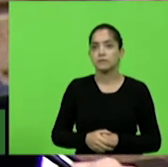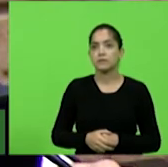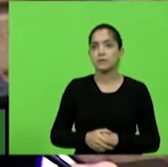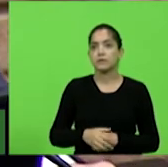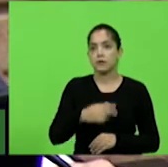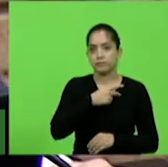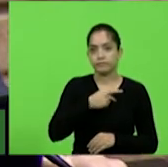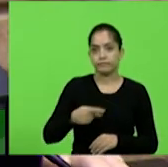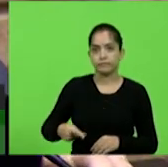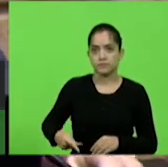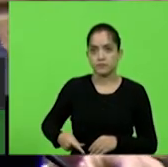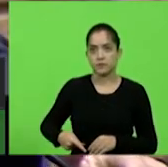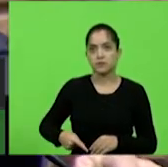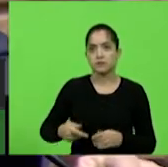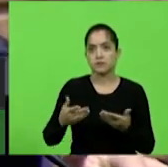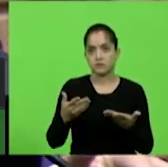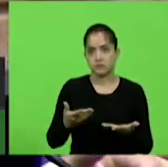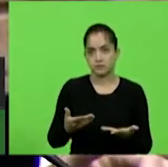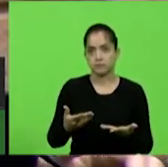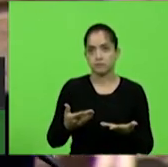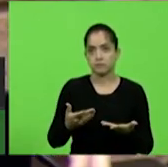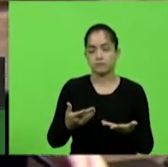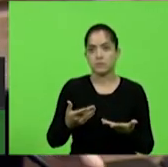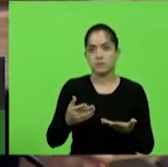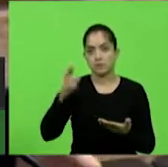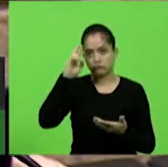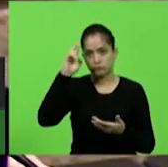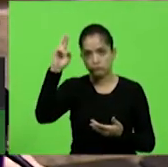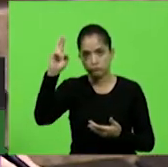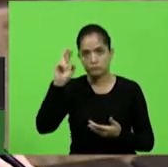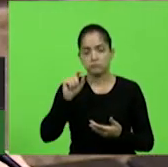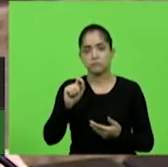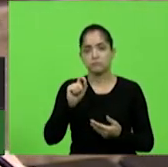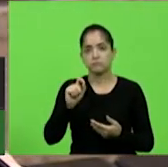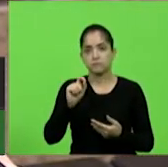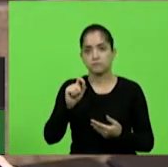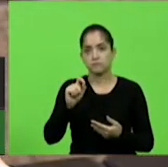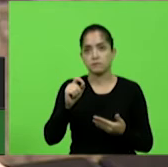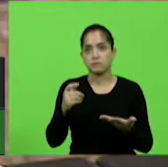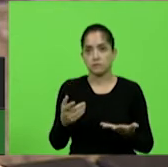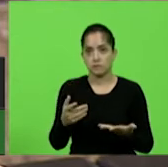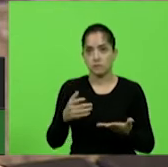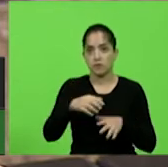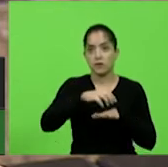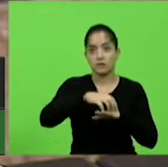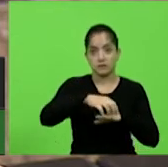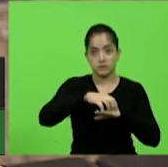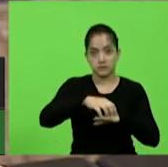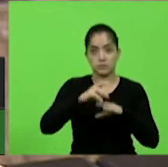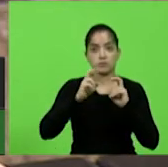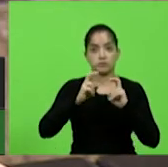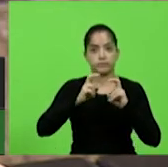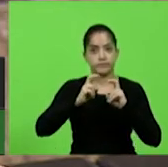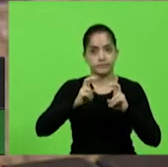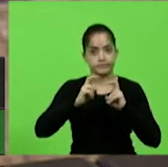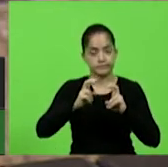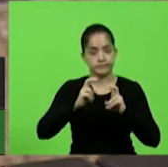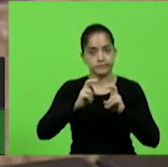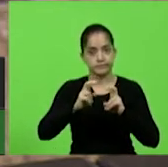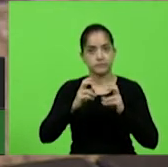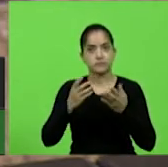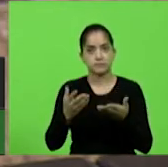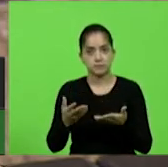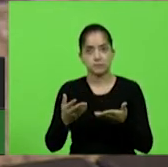Presidente, Santa Catarina tem dono. Pelo menos no que se refere ao sistema de transporte de ônibus intermunicipais.